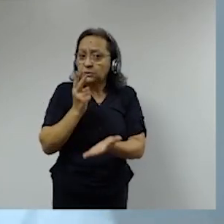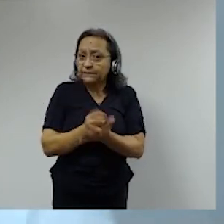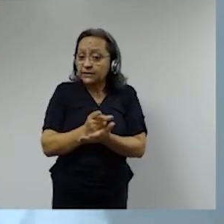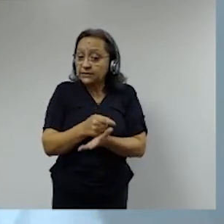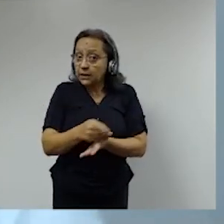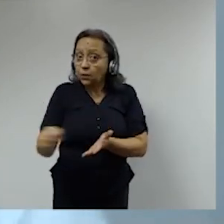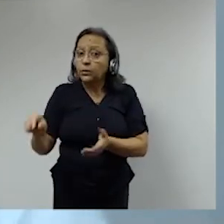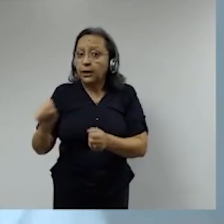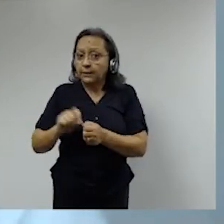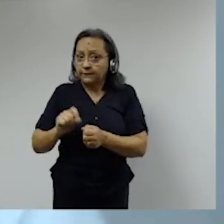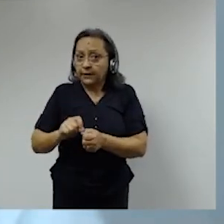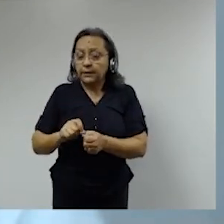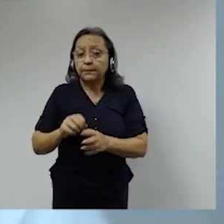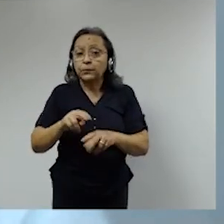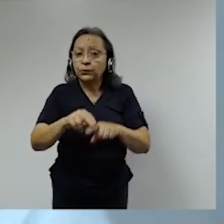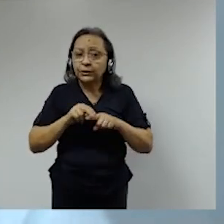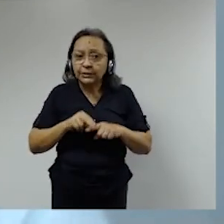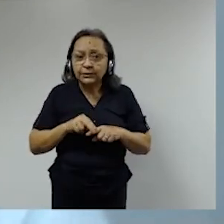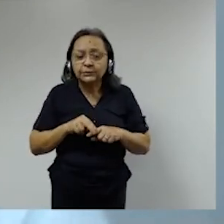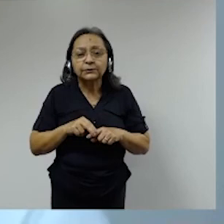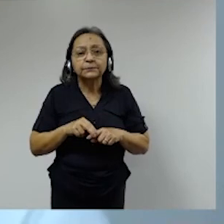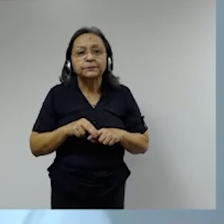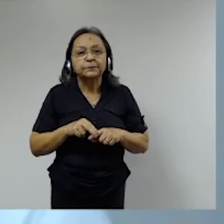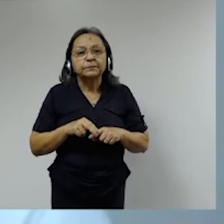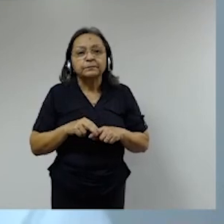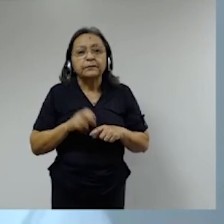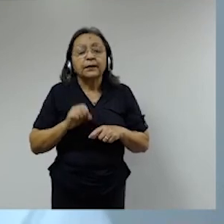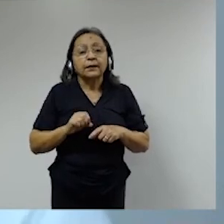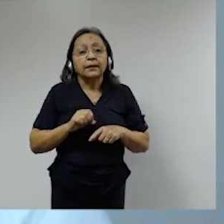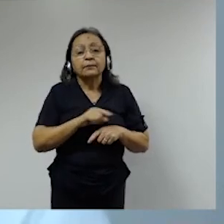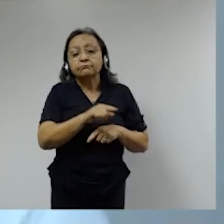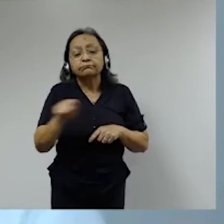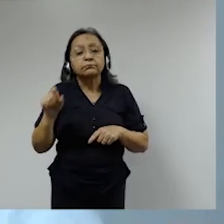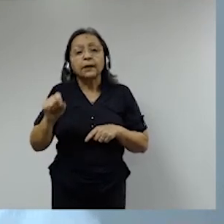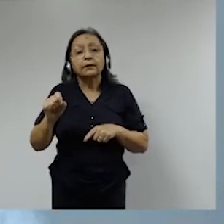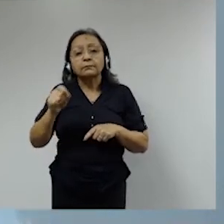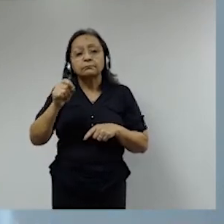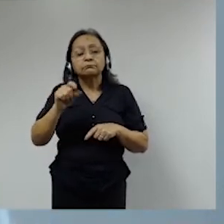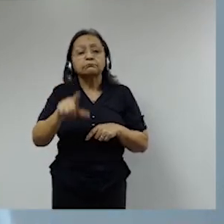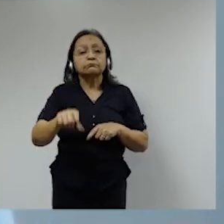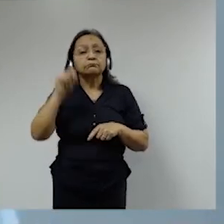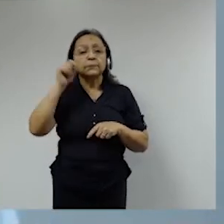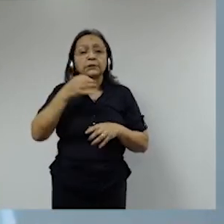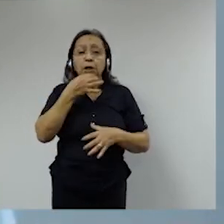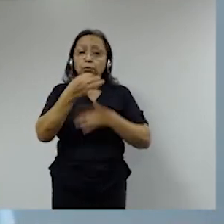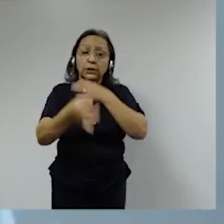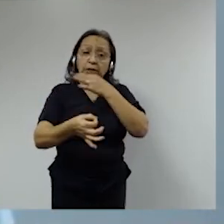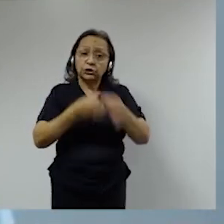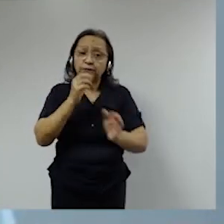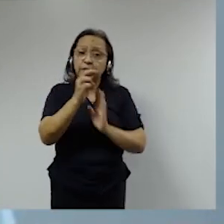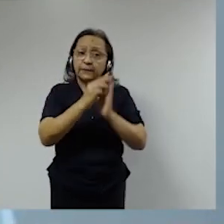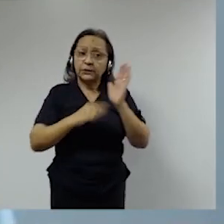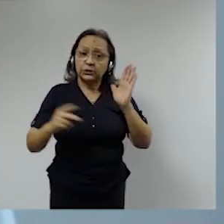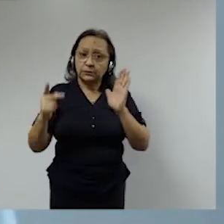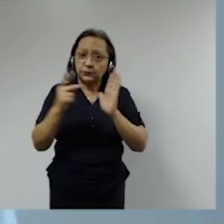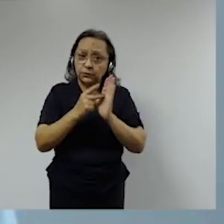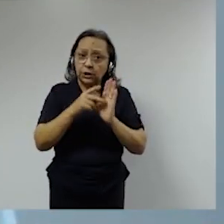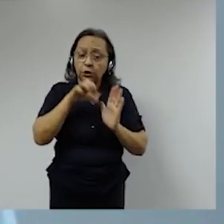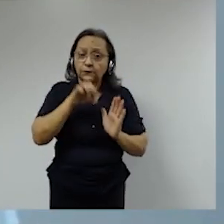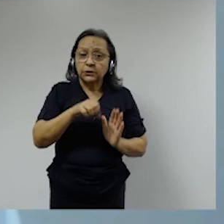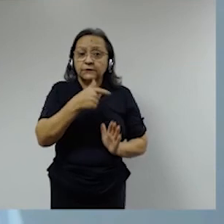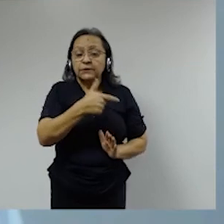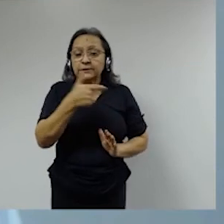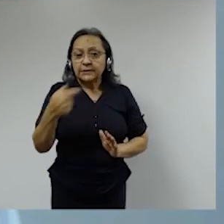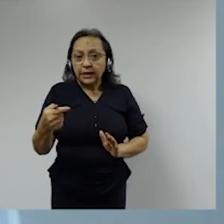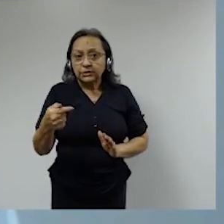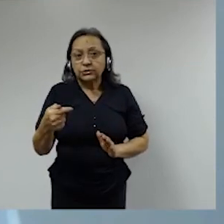ela regidas. Portanto, para quem optou pelas alternativas da medida provisória